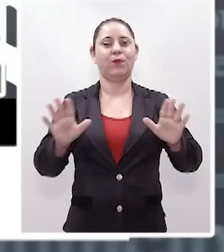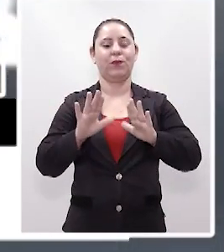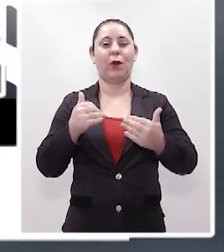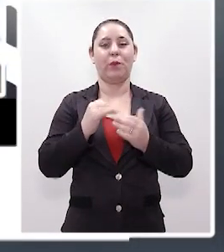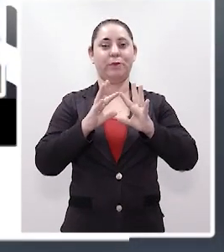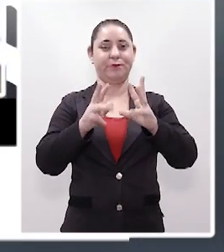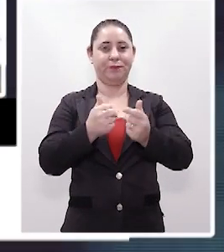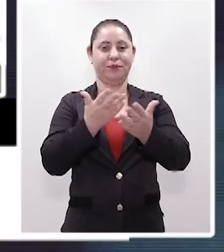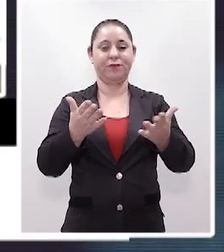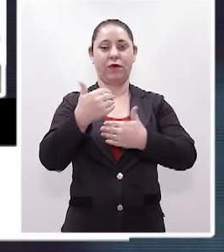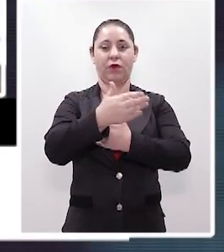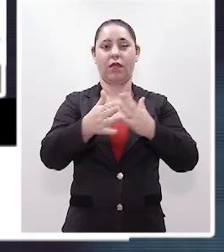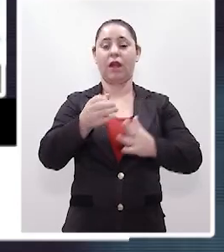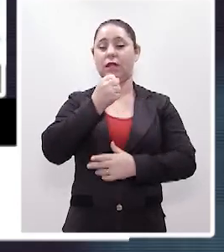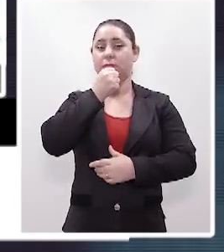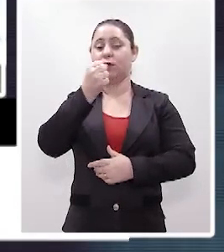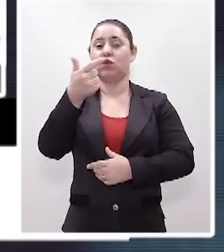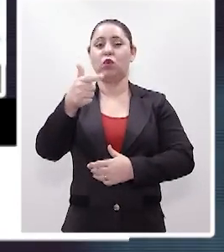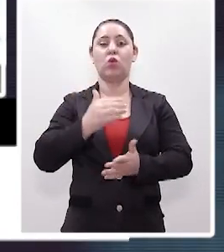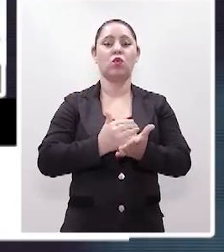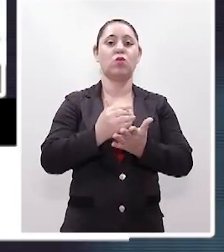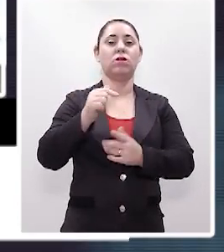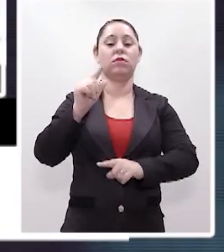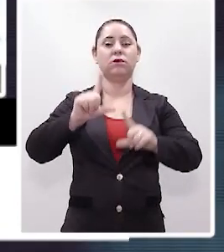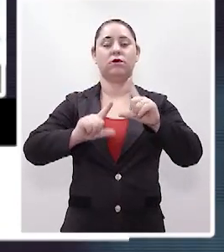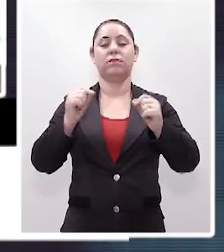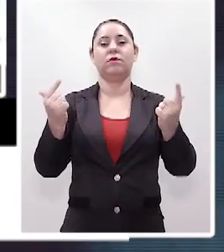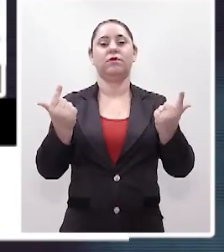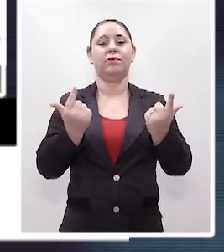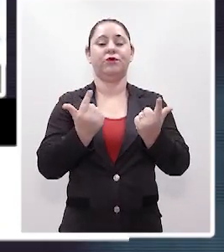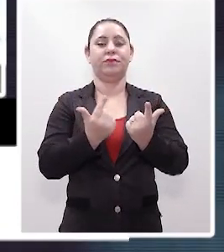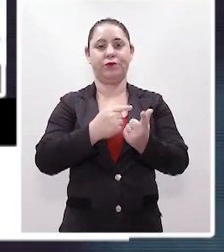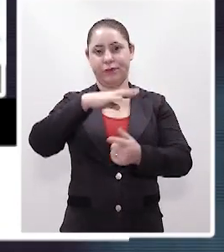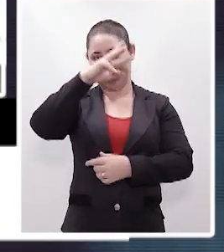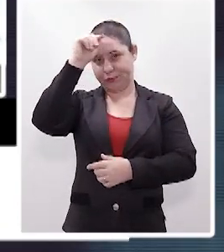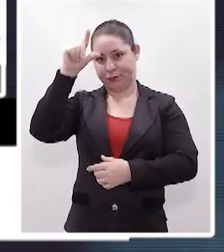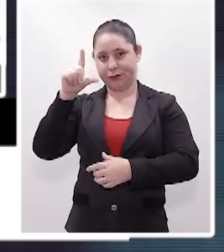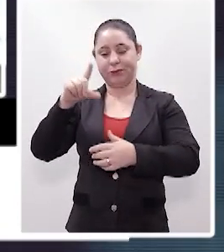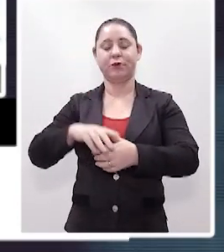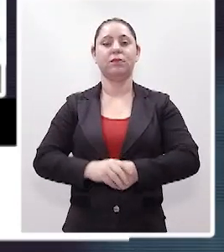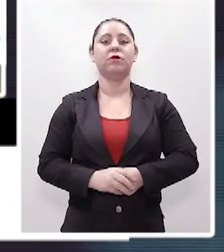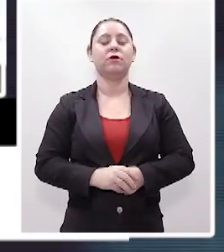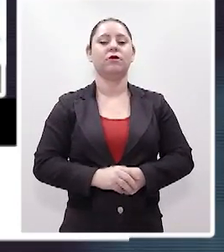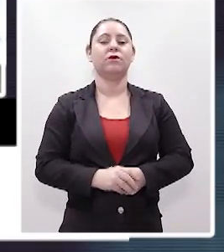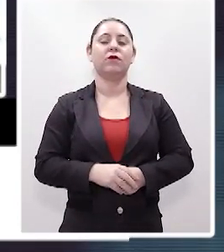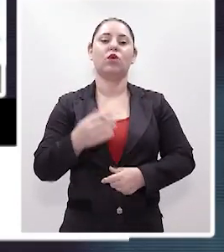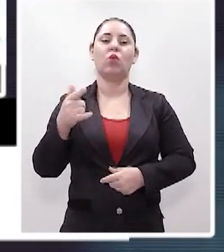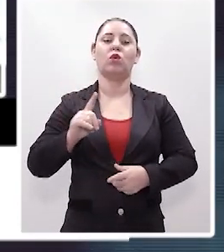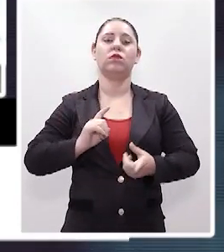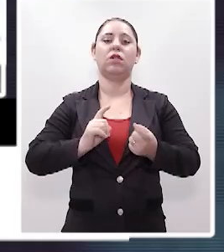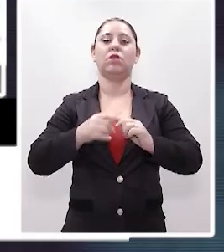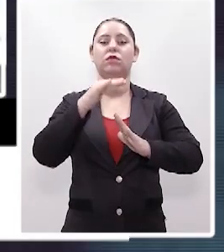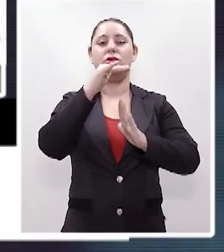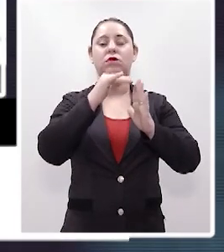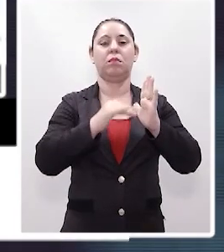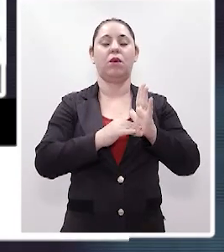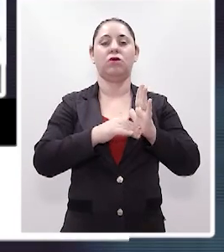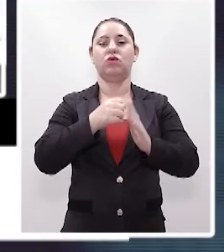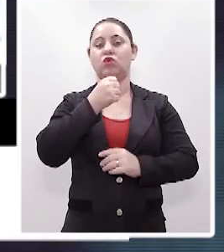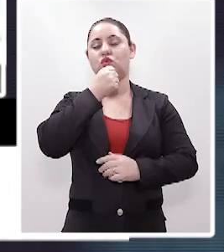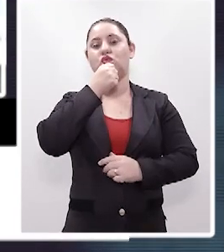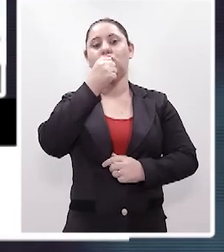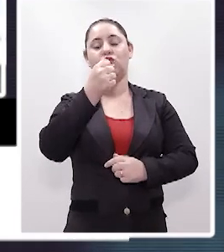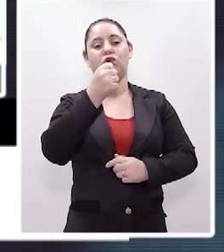Olá para todo mundo, mais um Sala de Imprensa começando aqui na TV da Assembleia Legislativa de Mato Grosso do Sul, com mais uma reunião de pauta